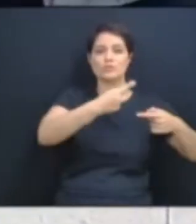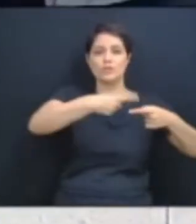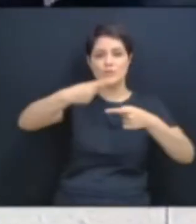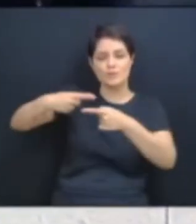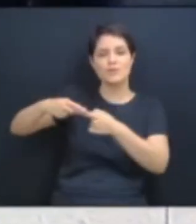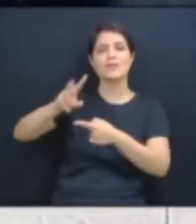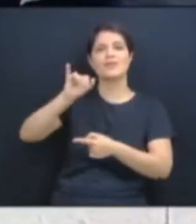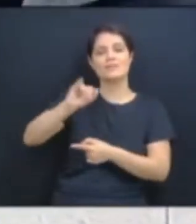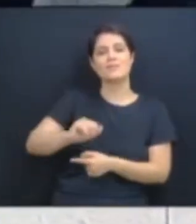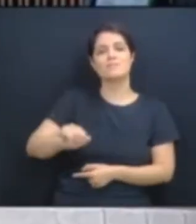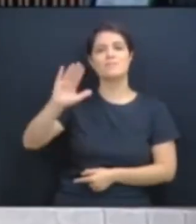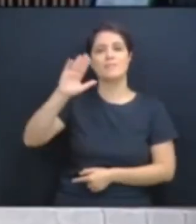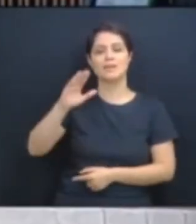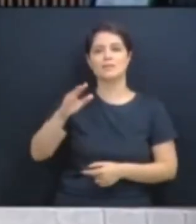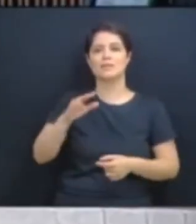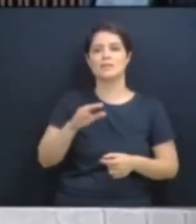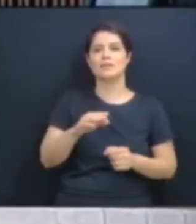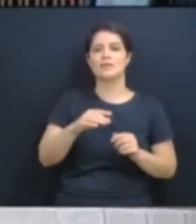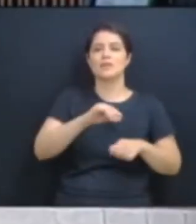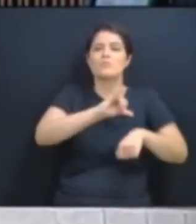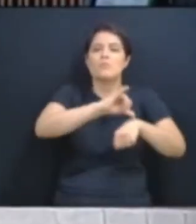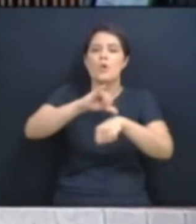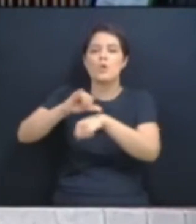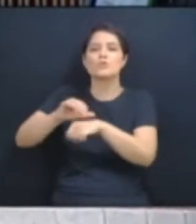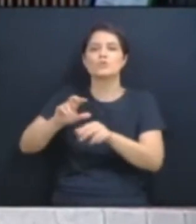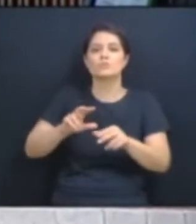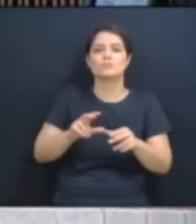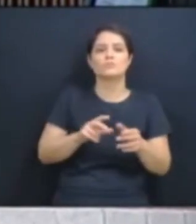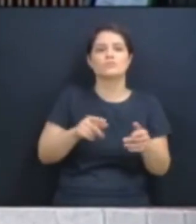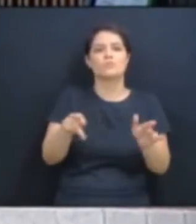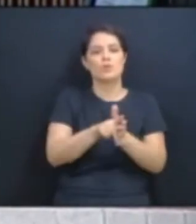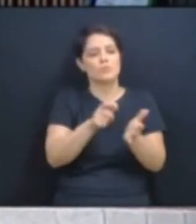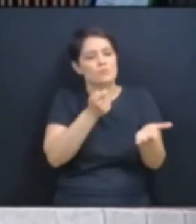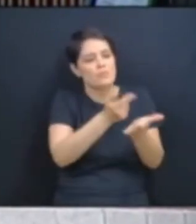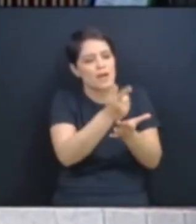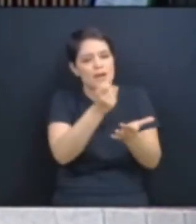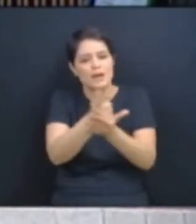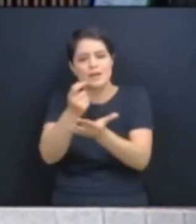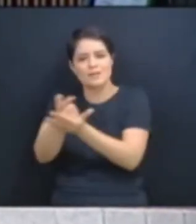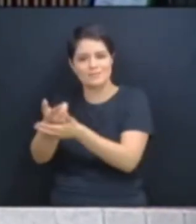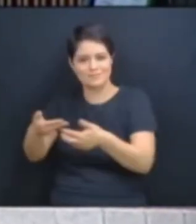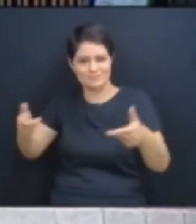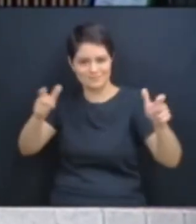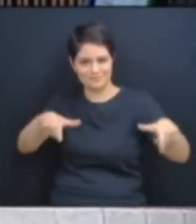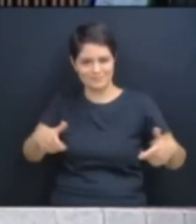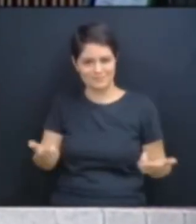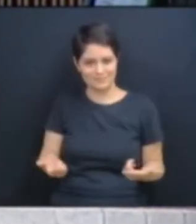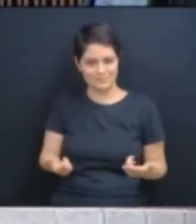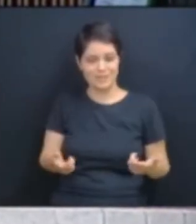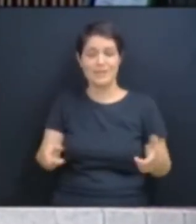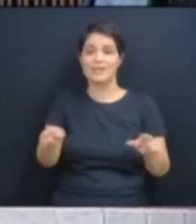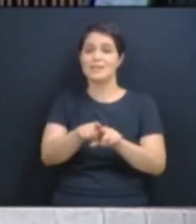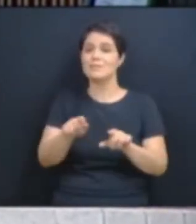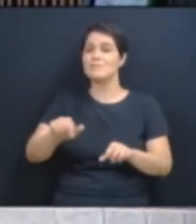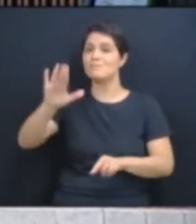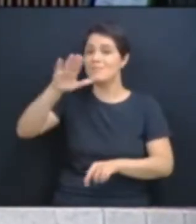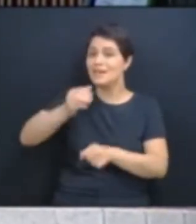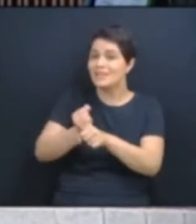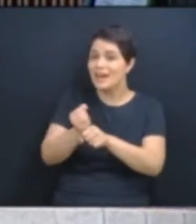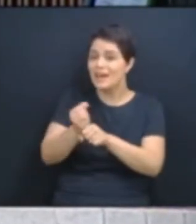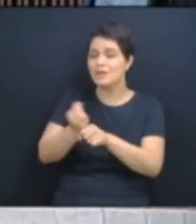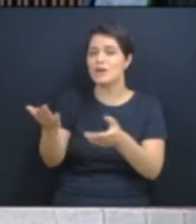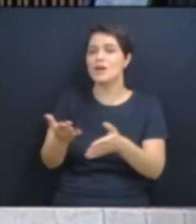Deputado Arilson, por favor, para concluir, 1 minuto. Com mais esse tempo a mais de contrato, aumentará o tempo de contribuição em 11